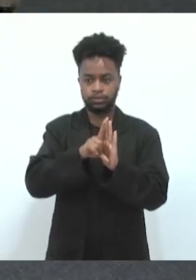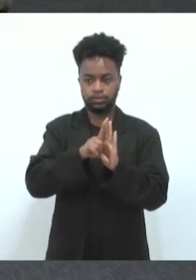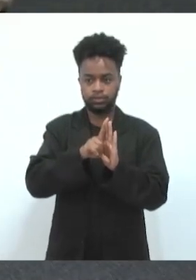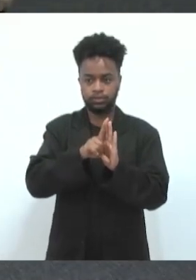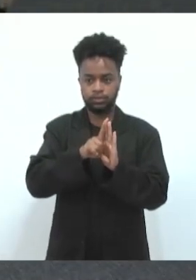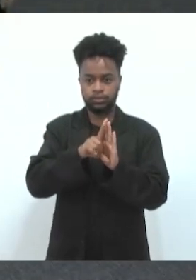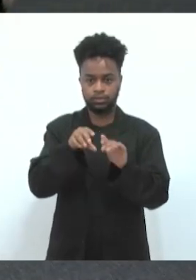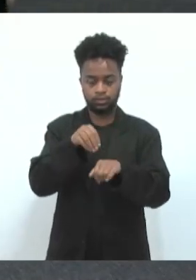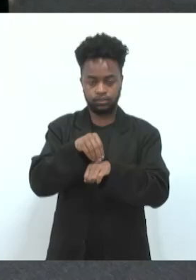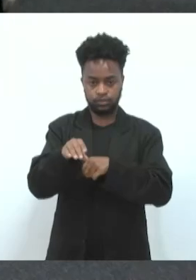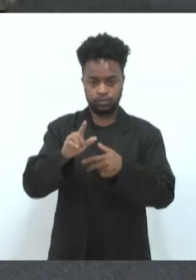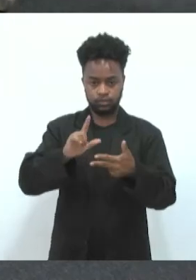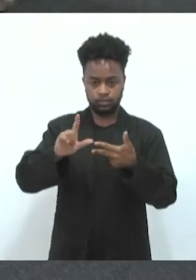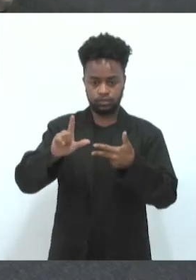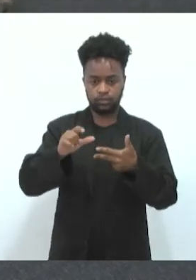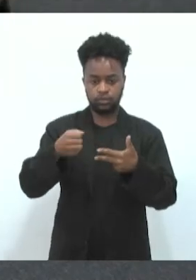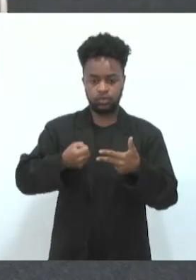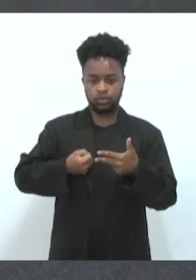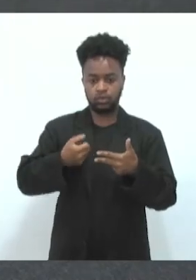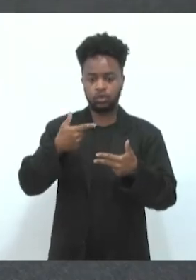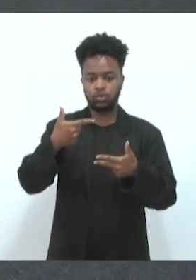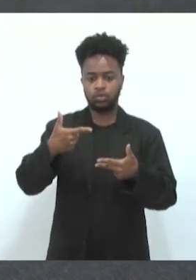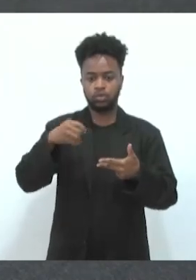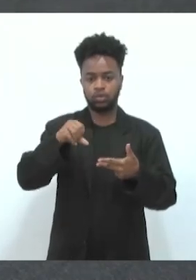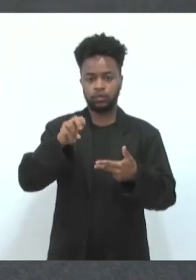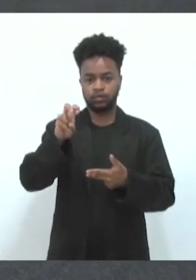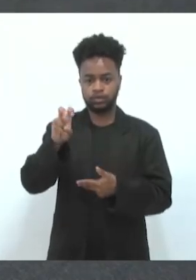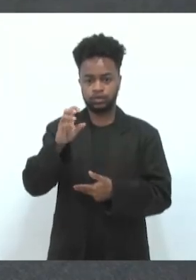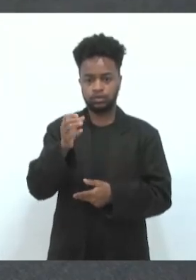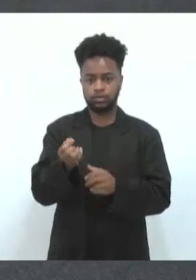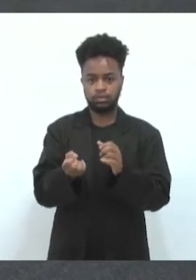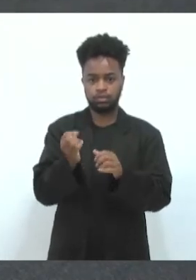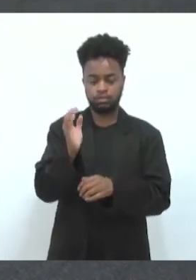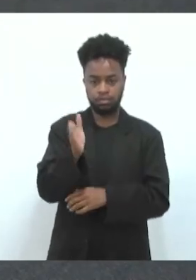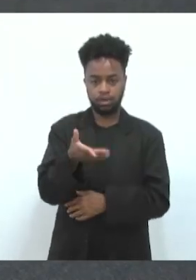na indicação legislativa número 295 de 2024,